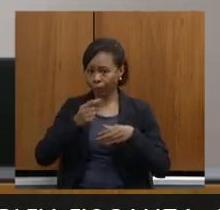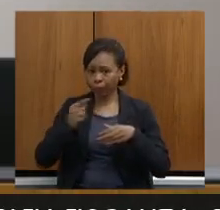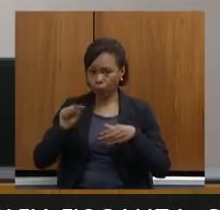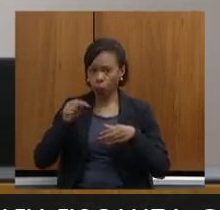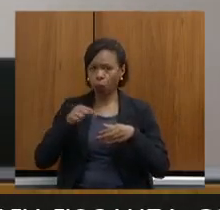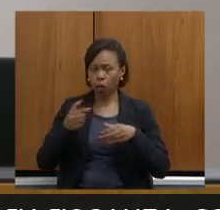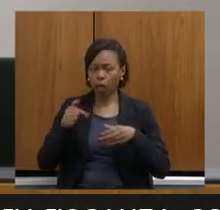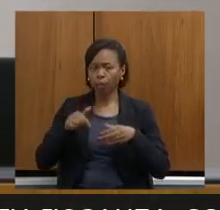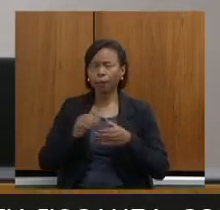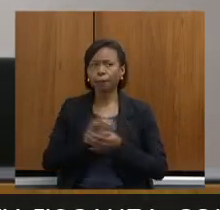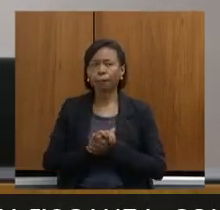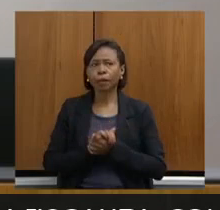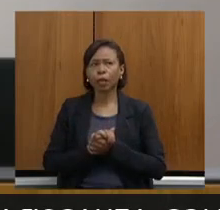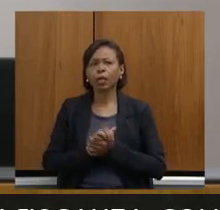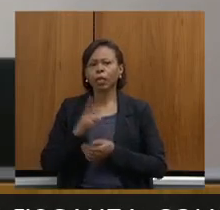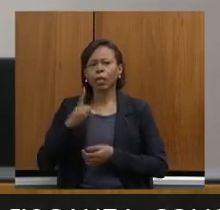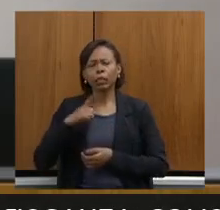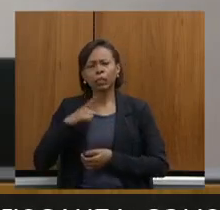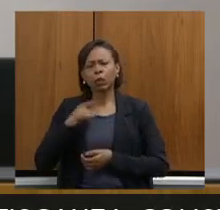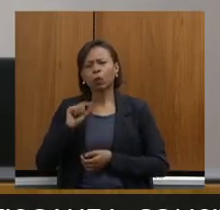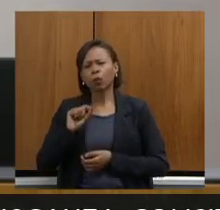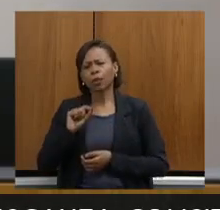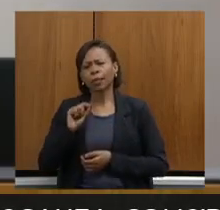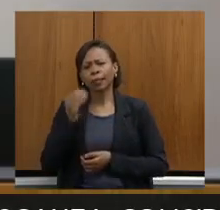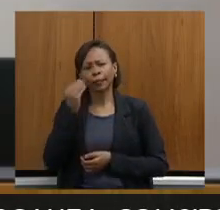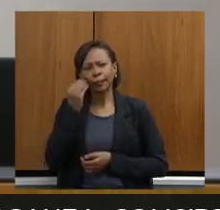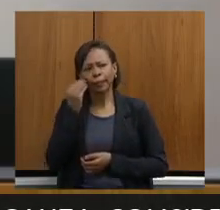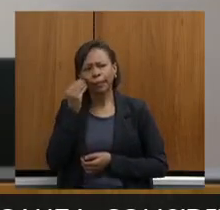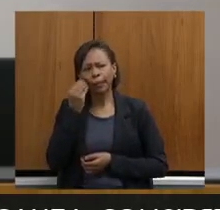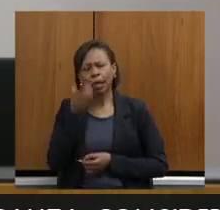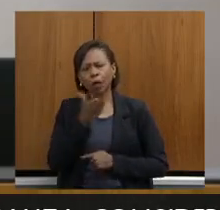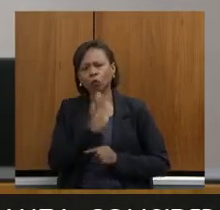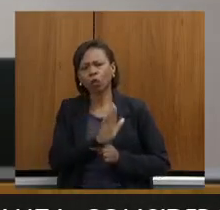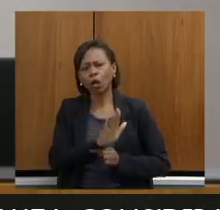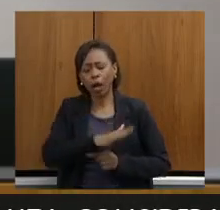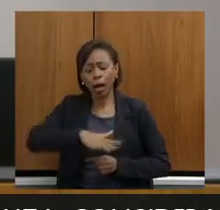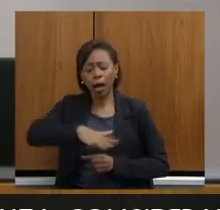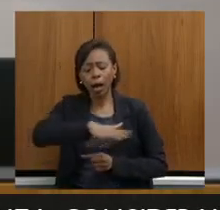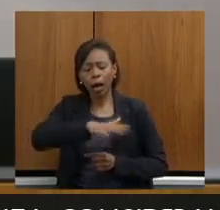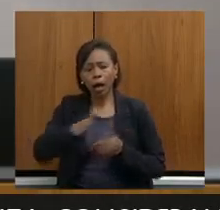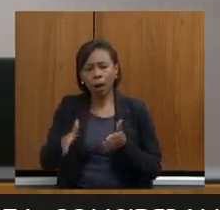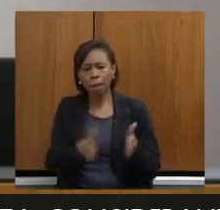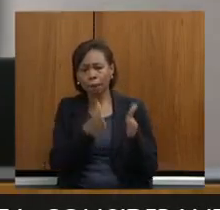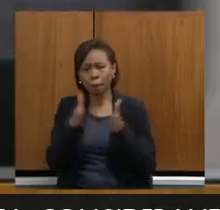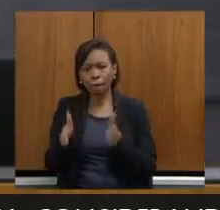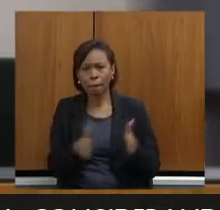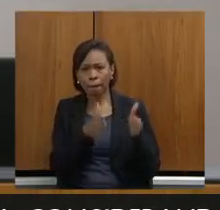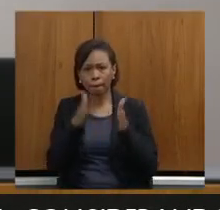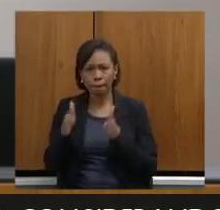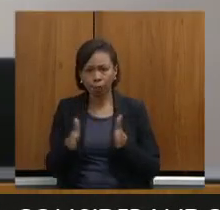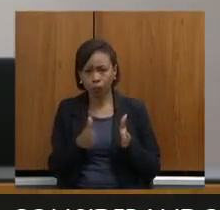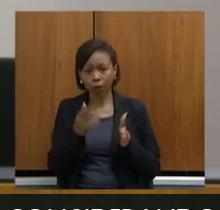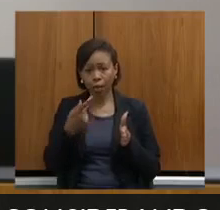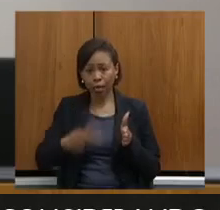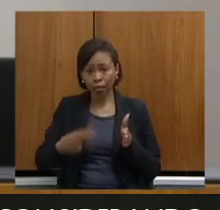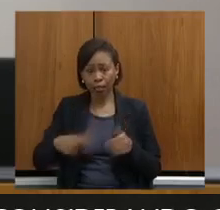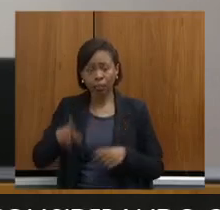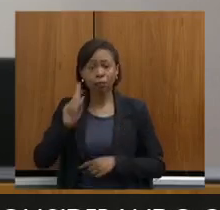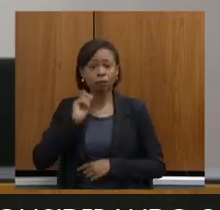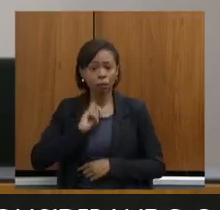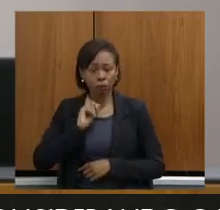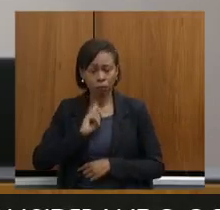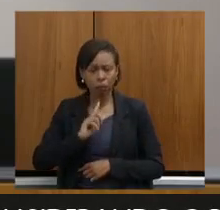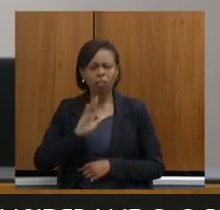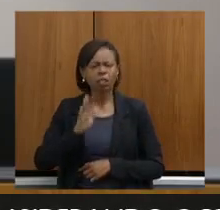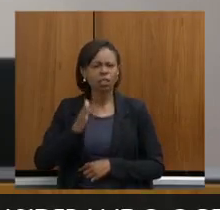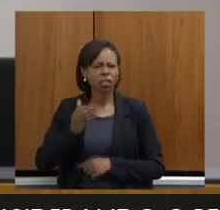temos a comissão tem procurado ajudar o setor produtivo de Minas Gerais Nossa eu fizemos aqui